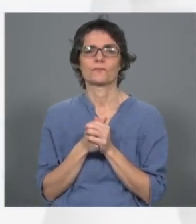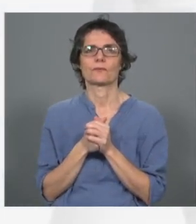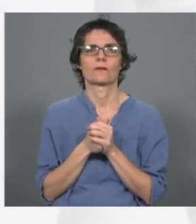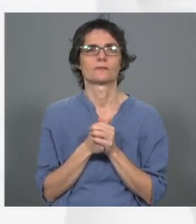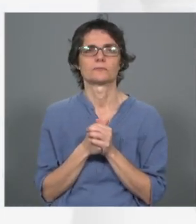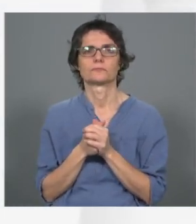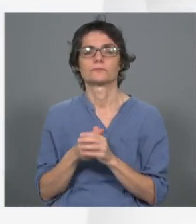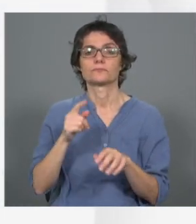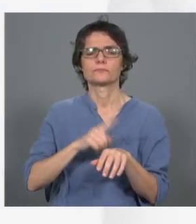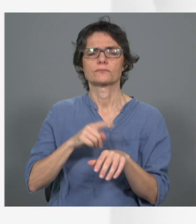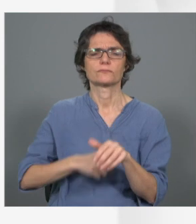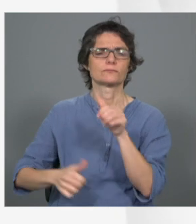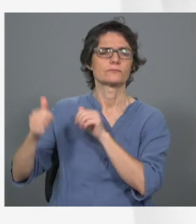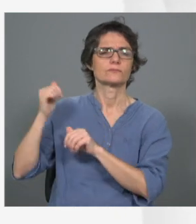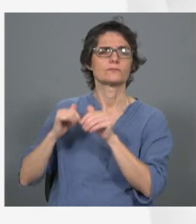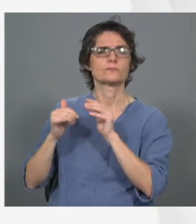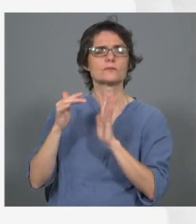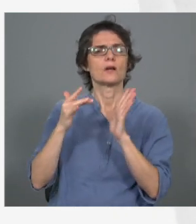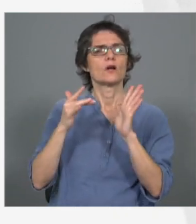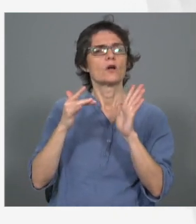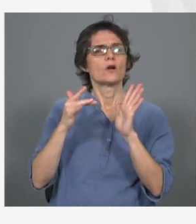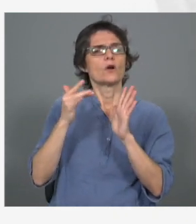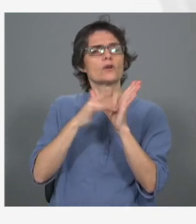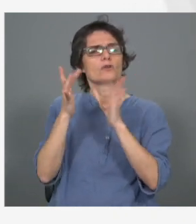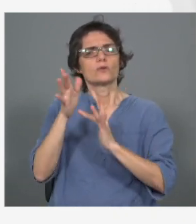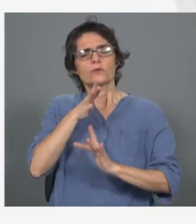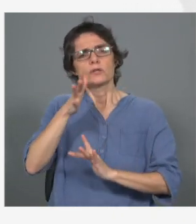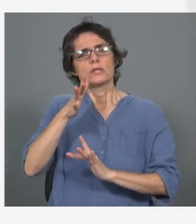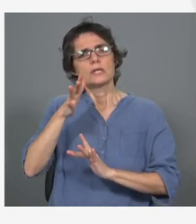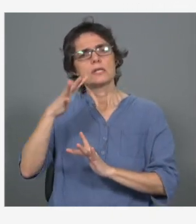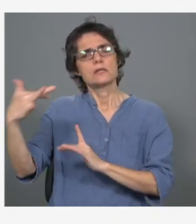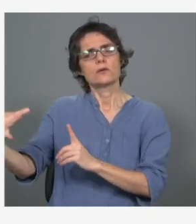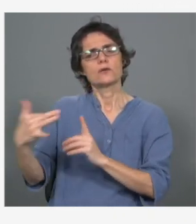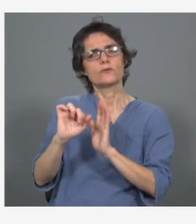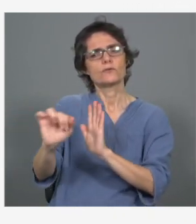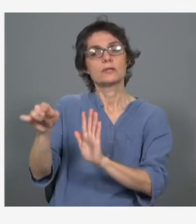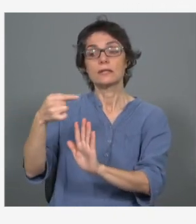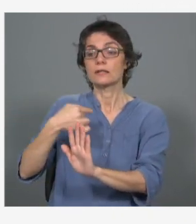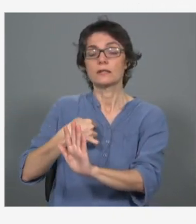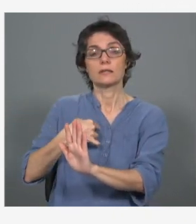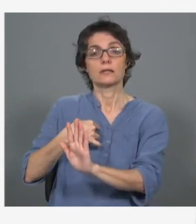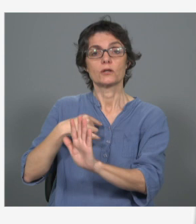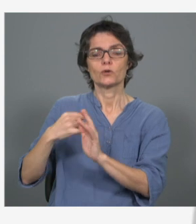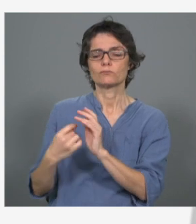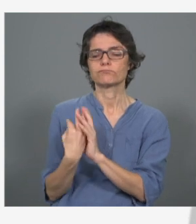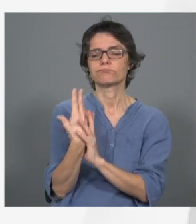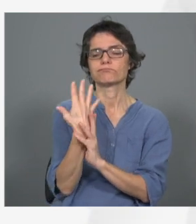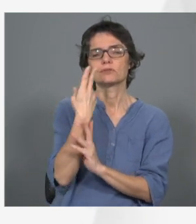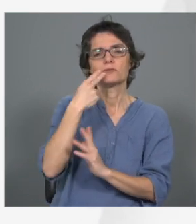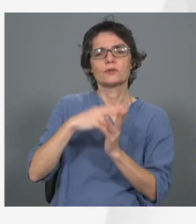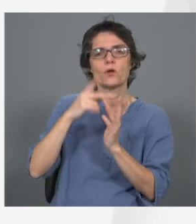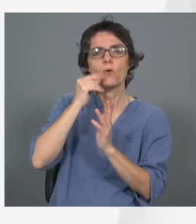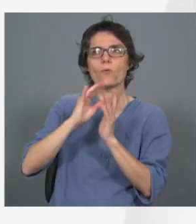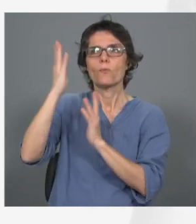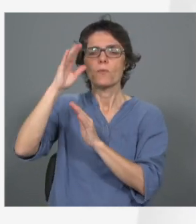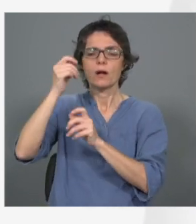Naquele tempo disse Jesus aos seus discípulos: Eu sou a verdadeira vide e meu Pai é o agricultor. Ele corta